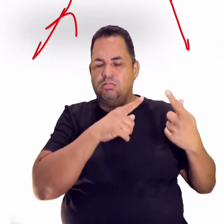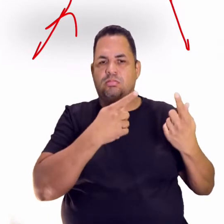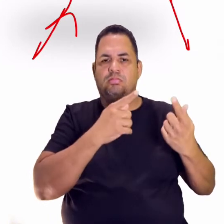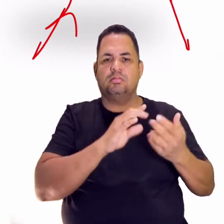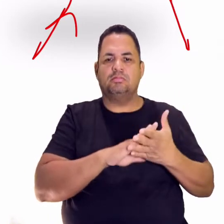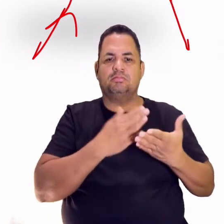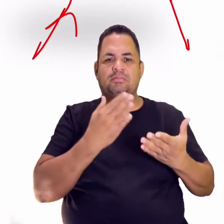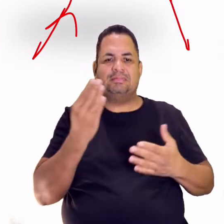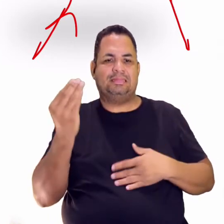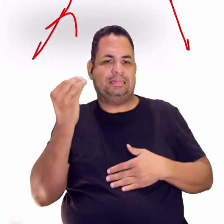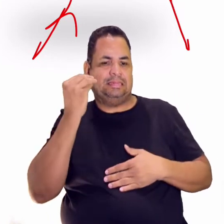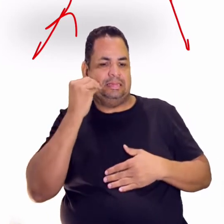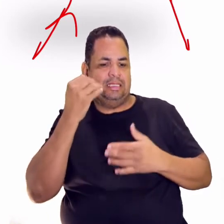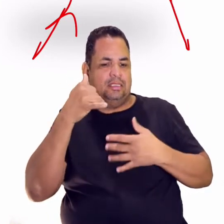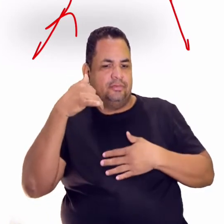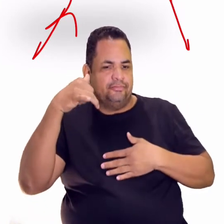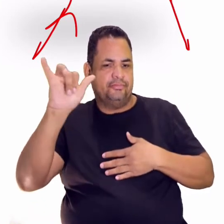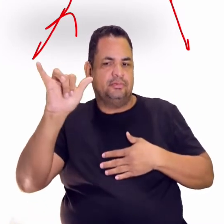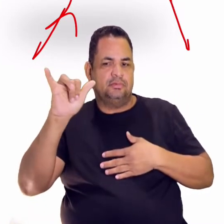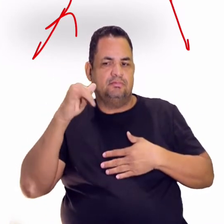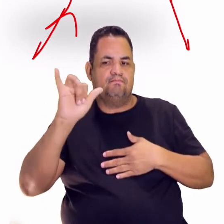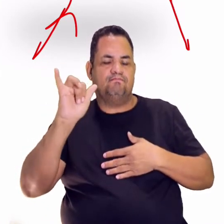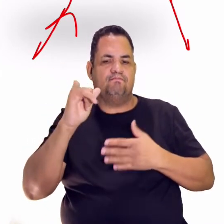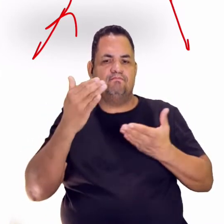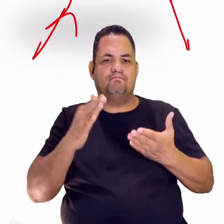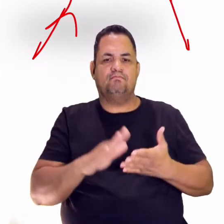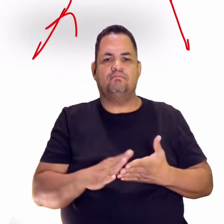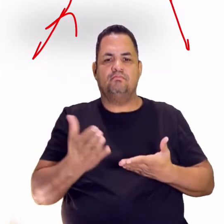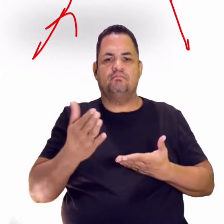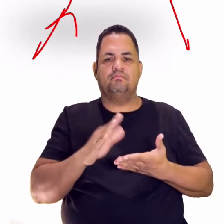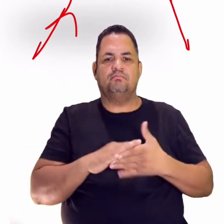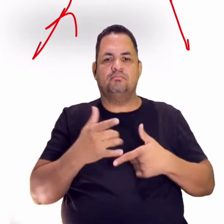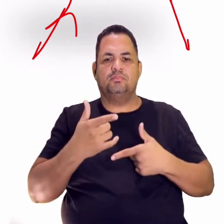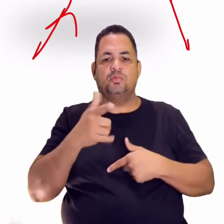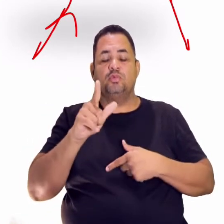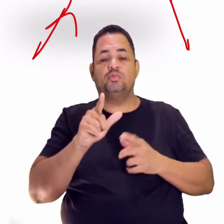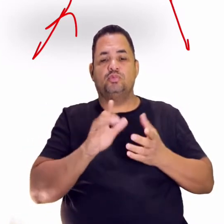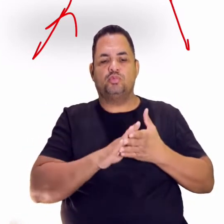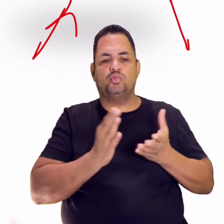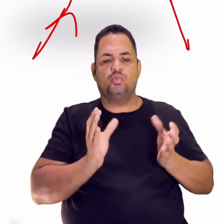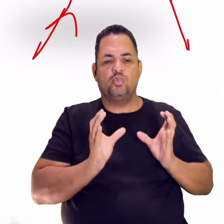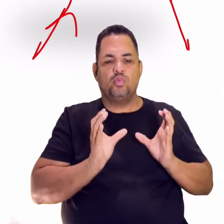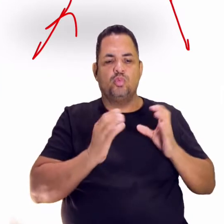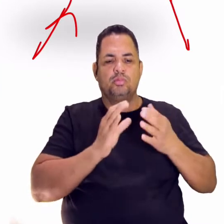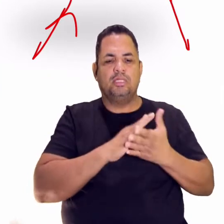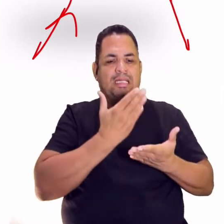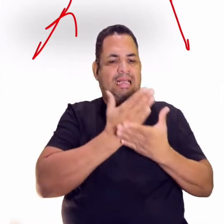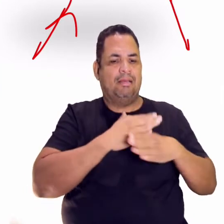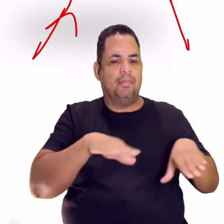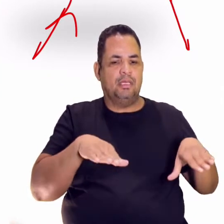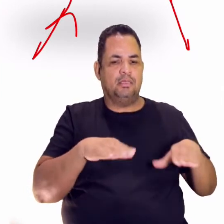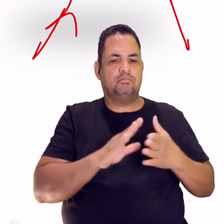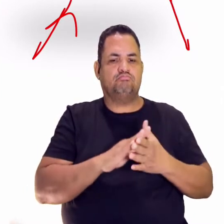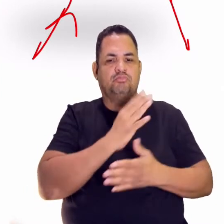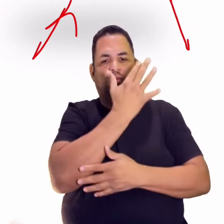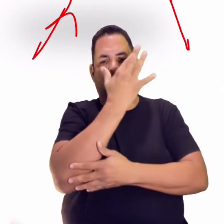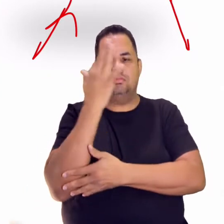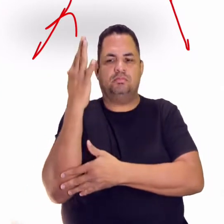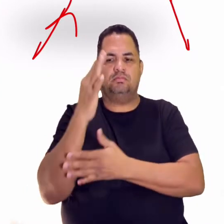para tentar evitar a ação desses outros grupos. Já que tem alguém que